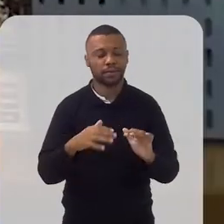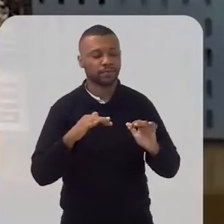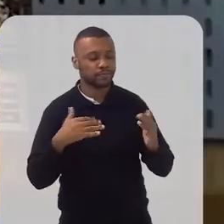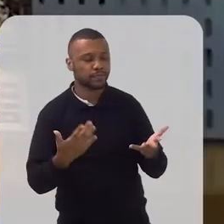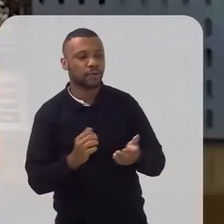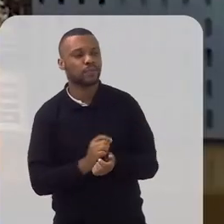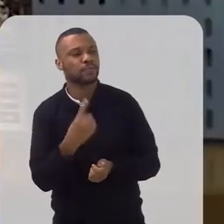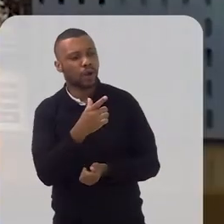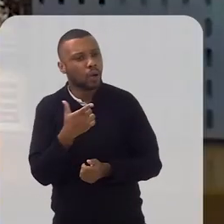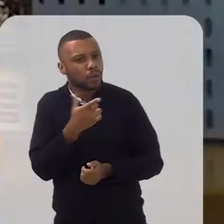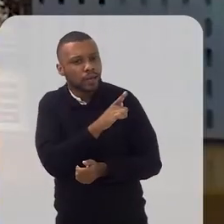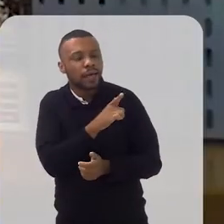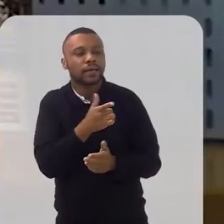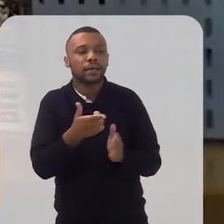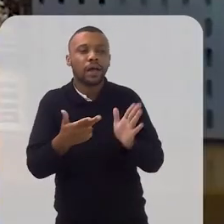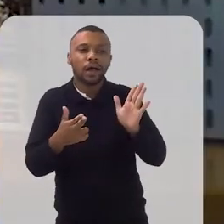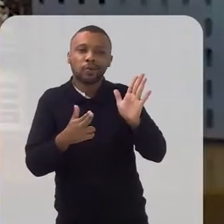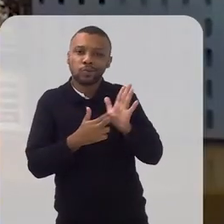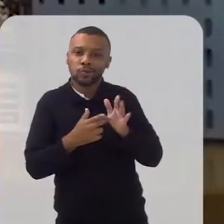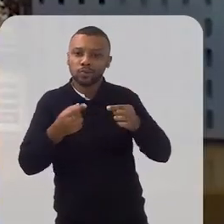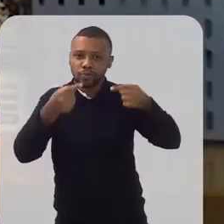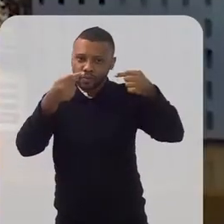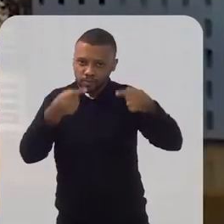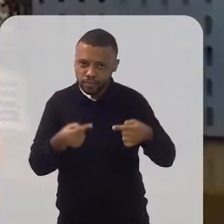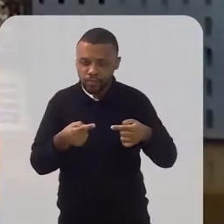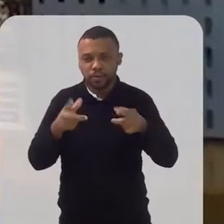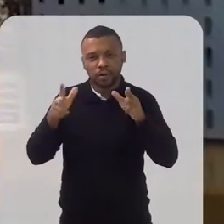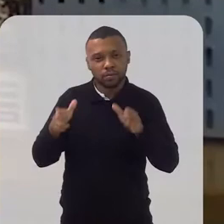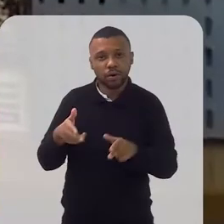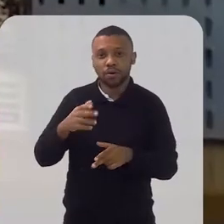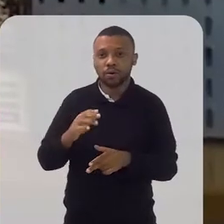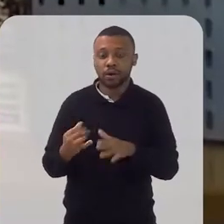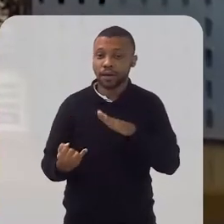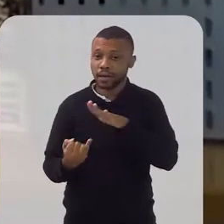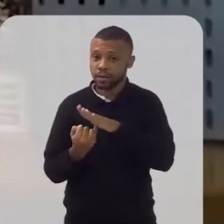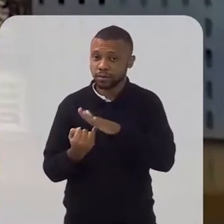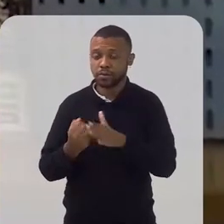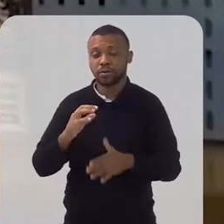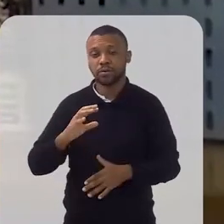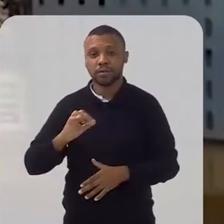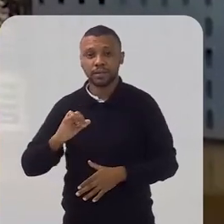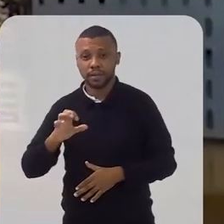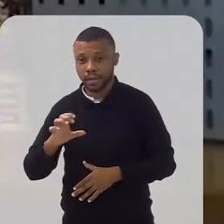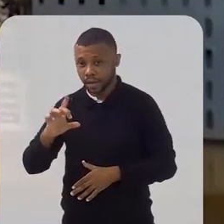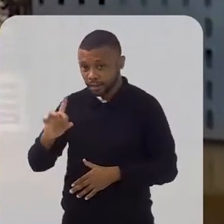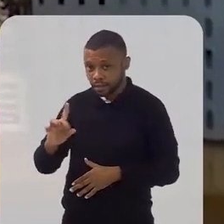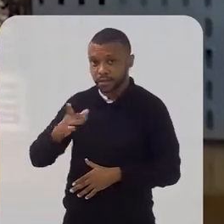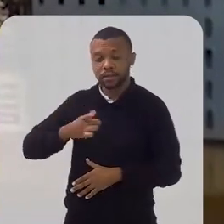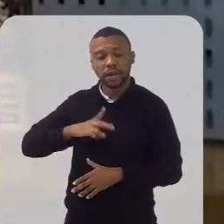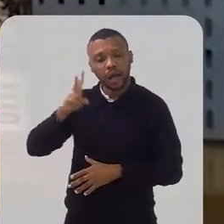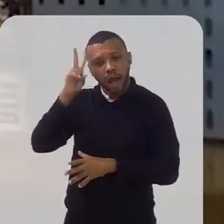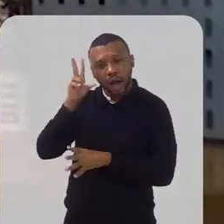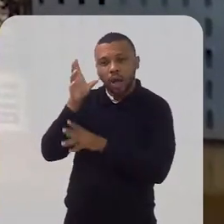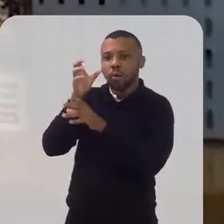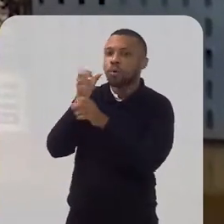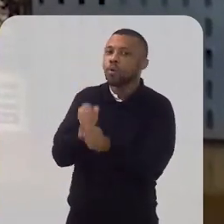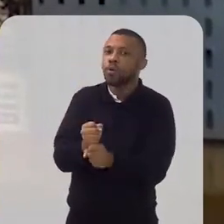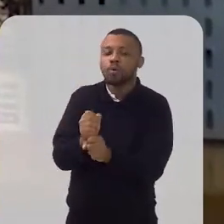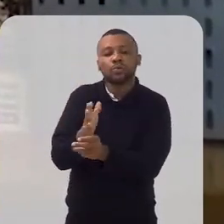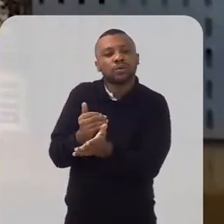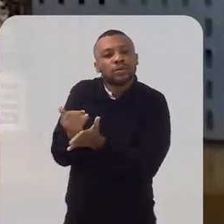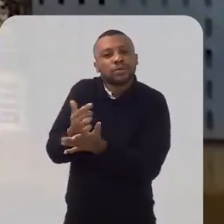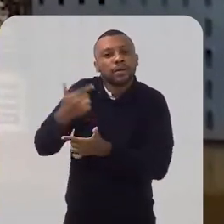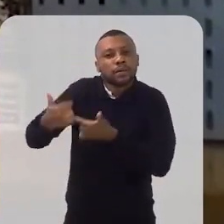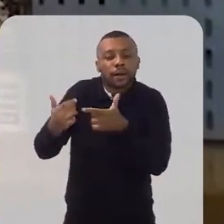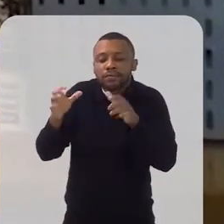gente consegue assumir esse desafio como o desafio do CIEDES, porque acho que faz parte da nossa história. Desde o nosso início, a gente